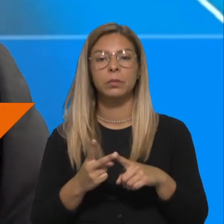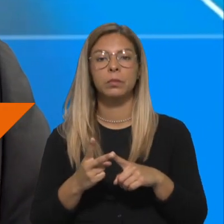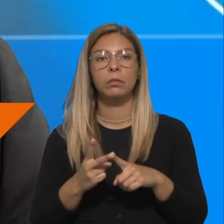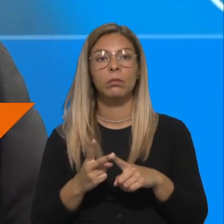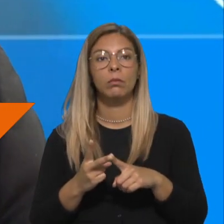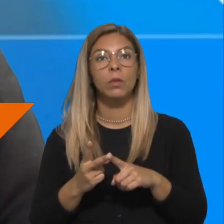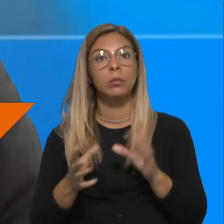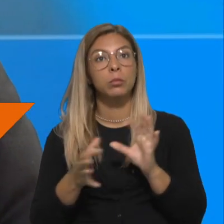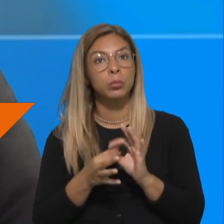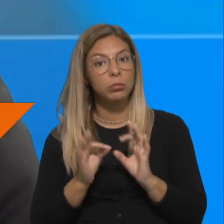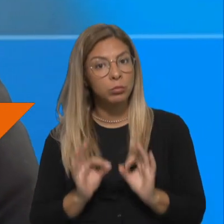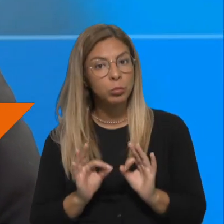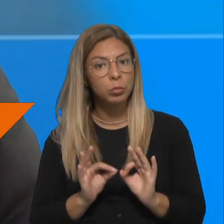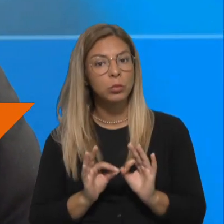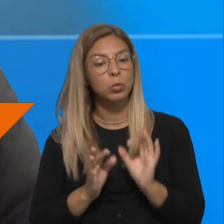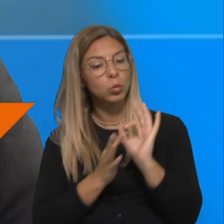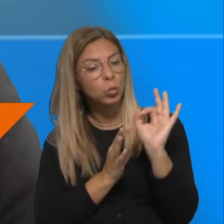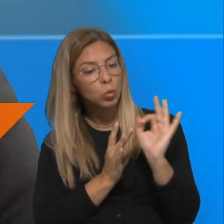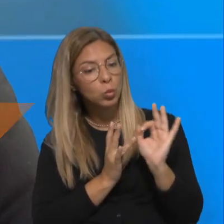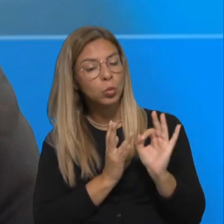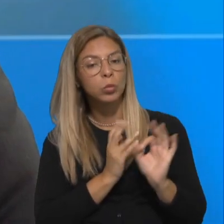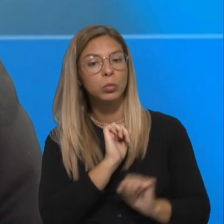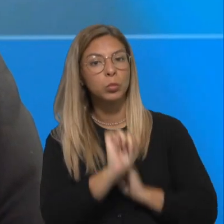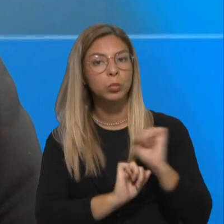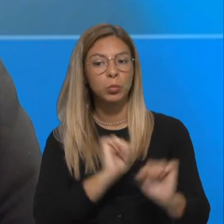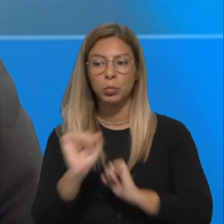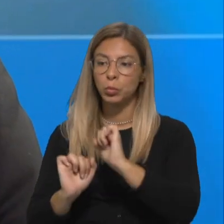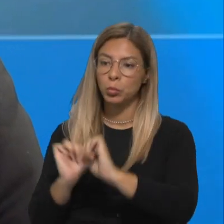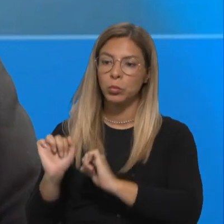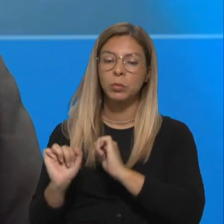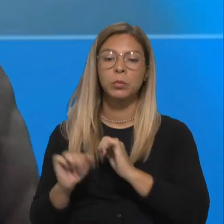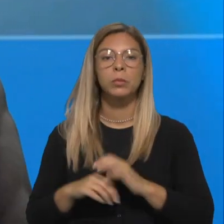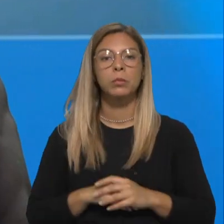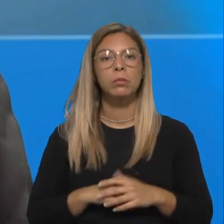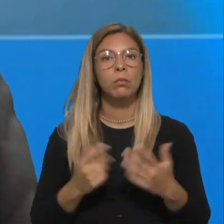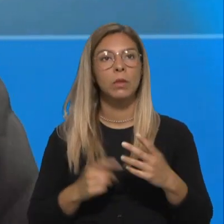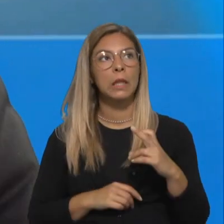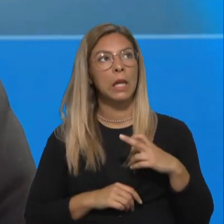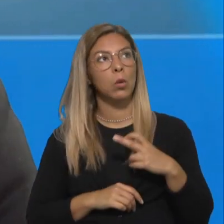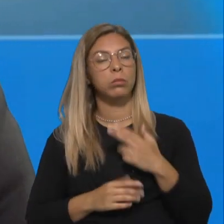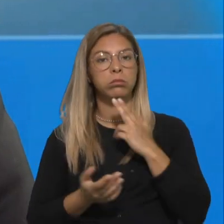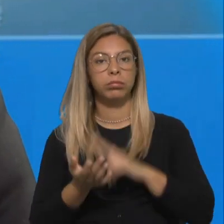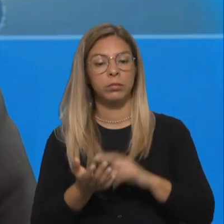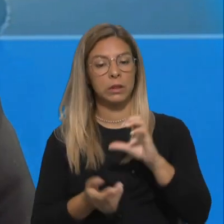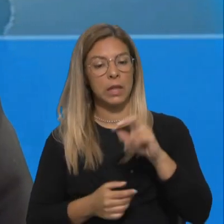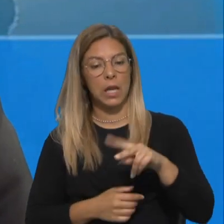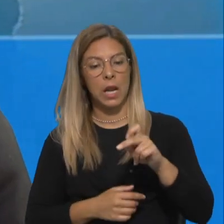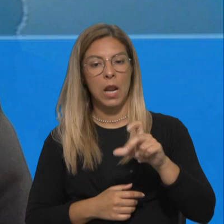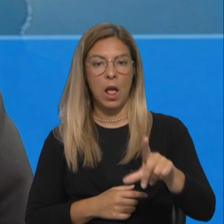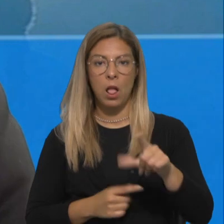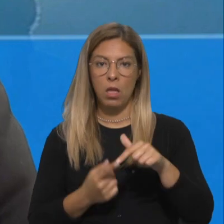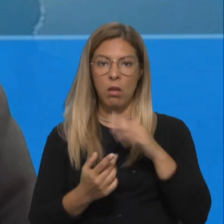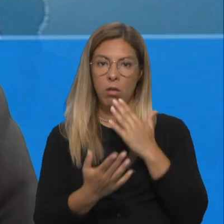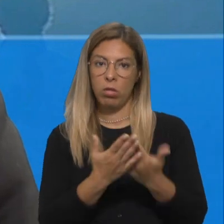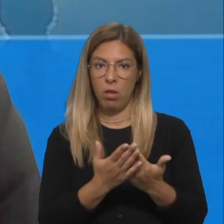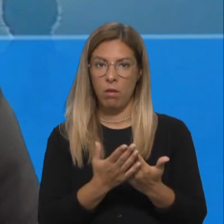Com os mais diferentes carismas que enfim, podemos imaginar. E a riqueza da CNAL é exatamente essa, é de conseguir congregar